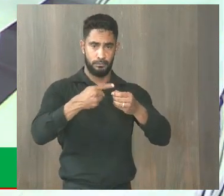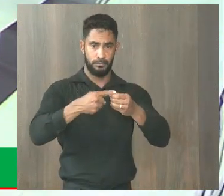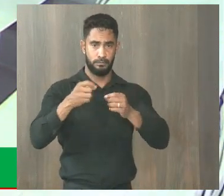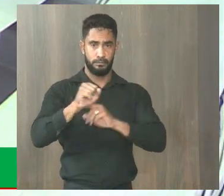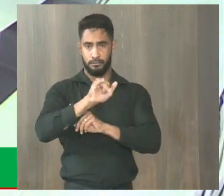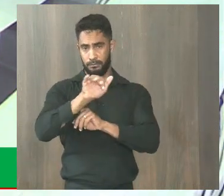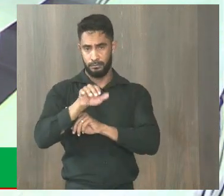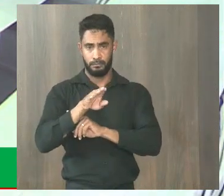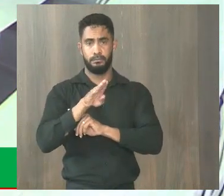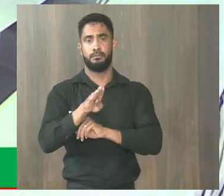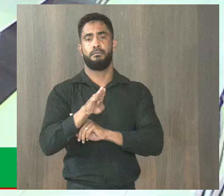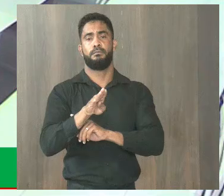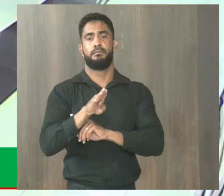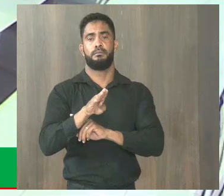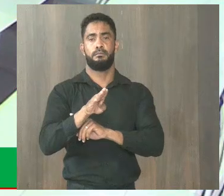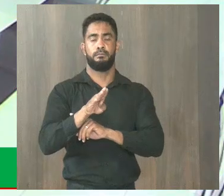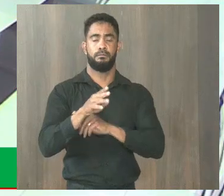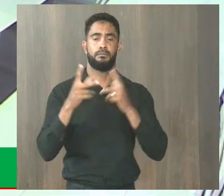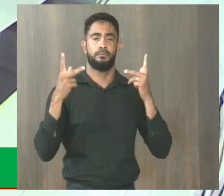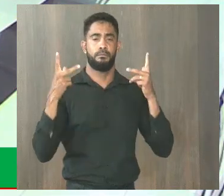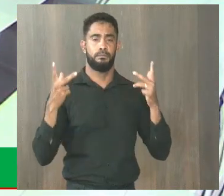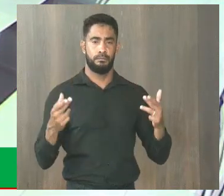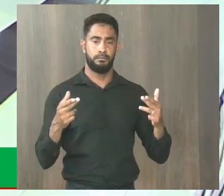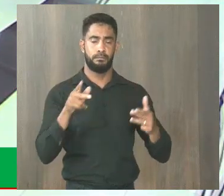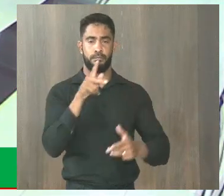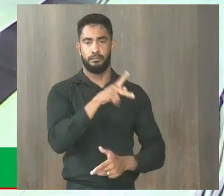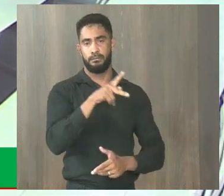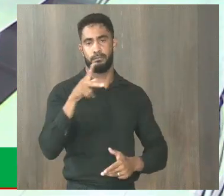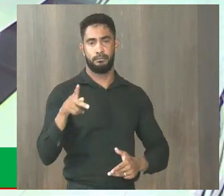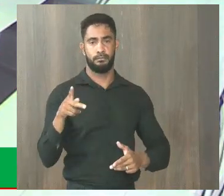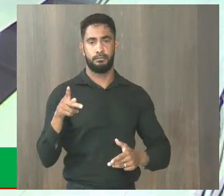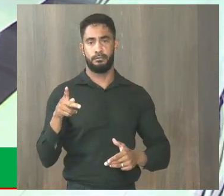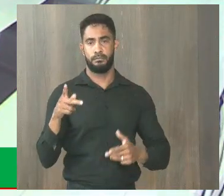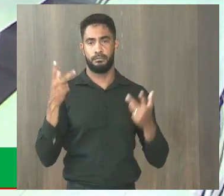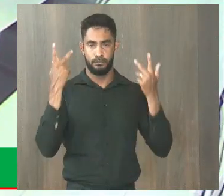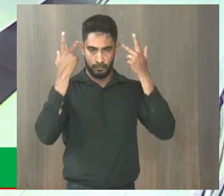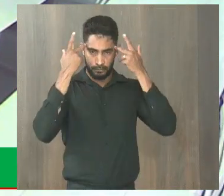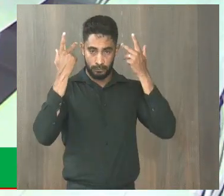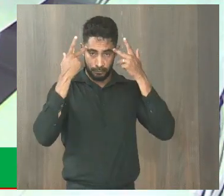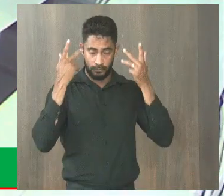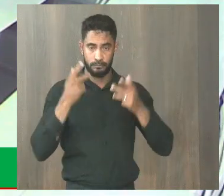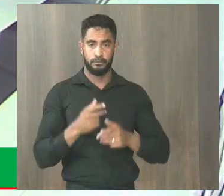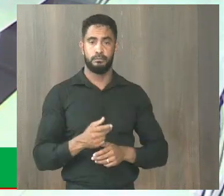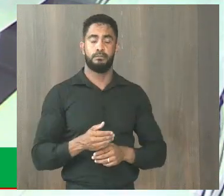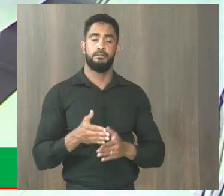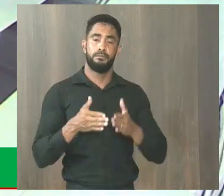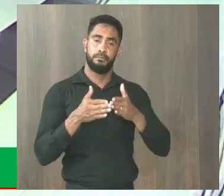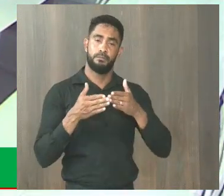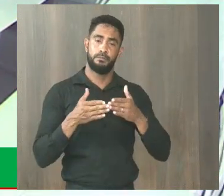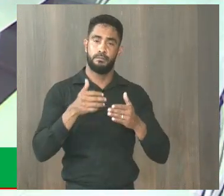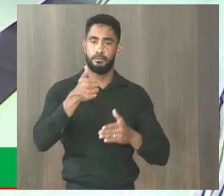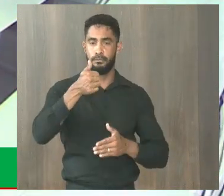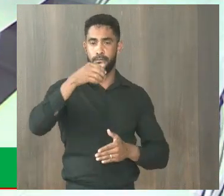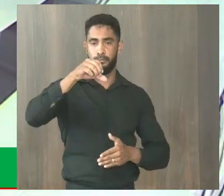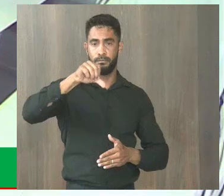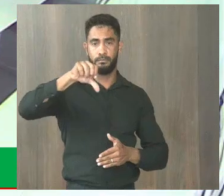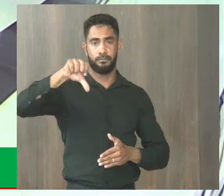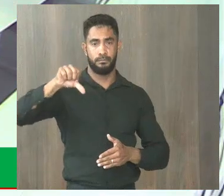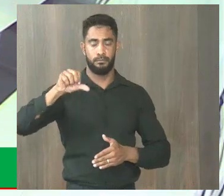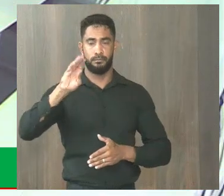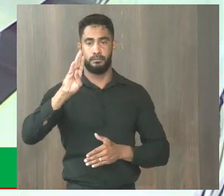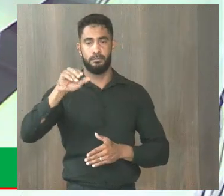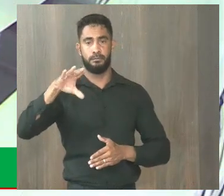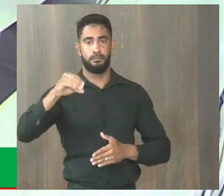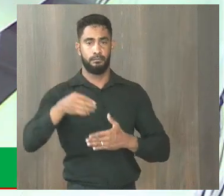bem como que seja adequado ao piso salarial dos professores. Requerimento 109 de 2024, de autoria do vereador Bruno de